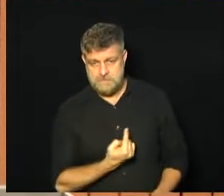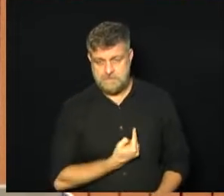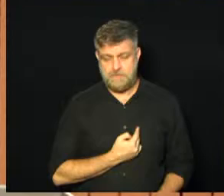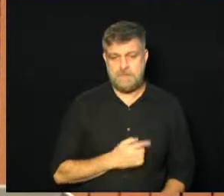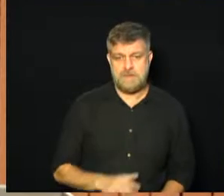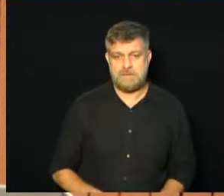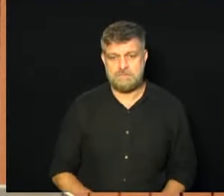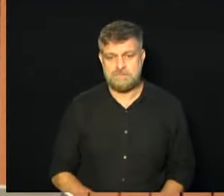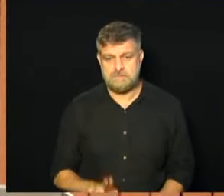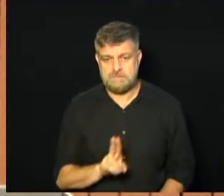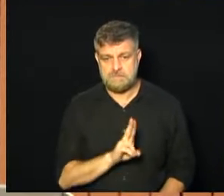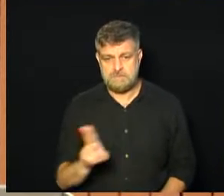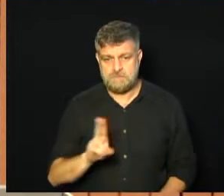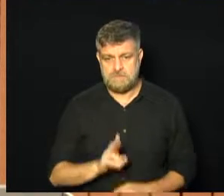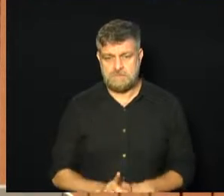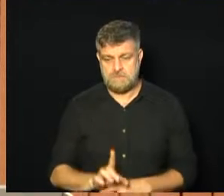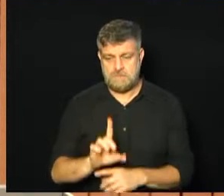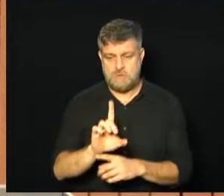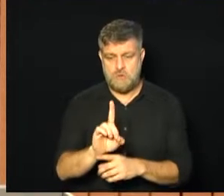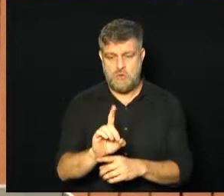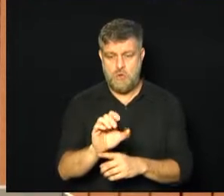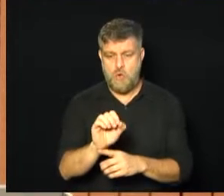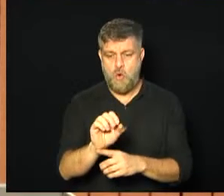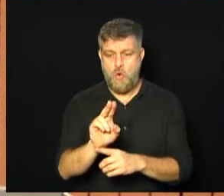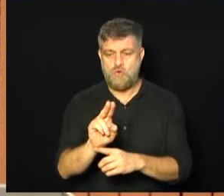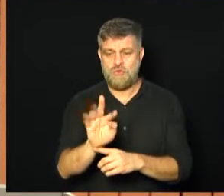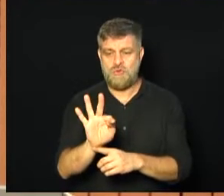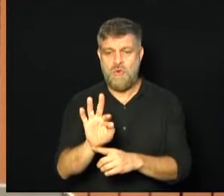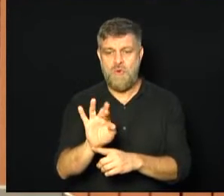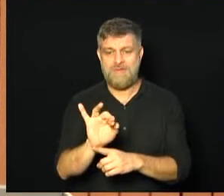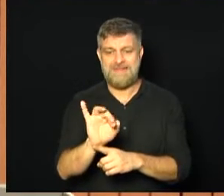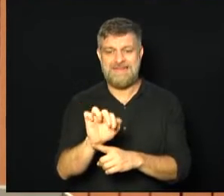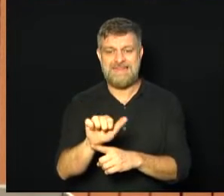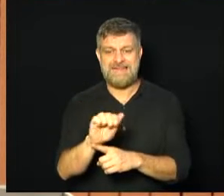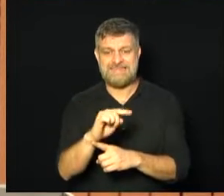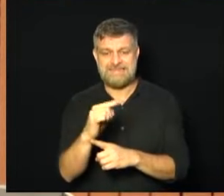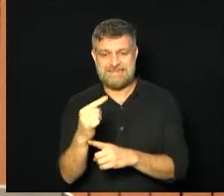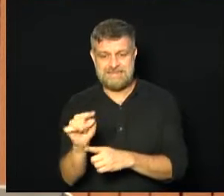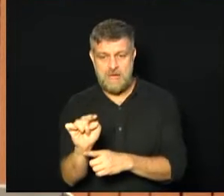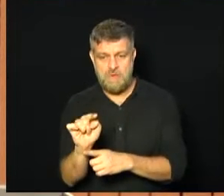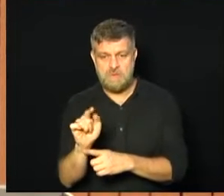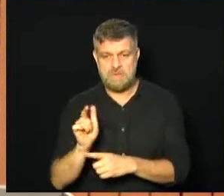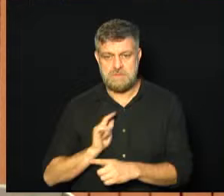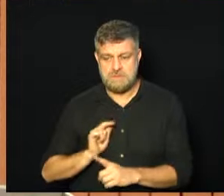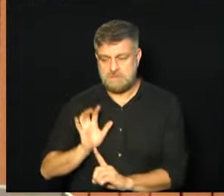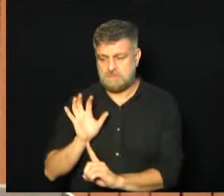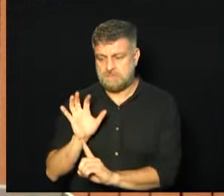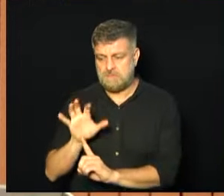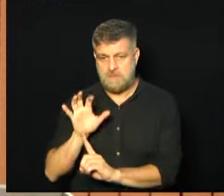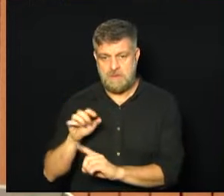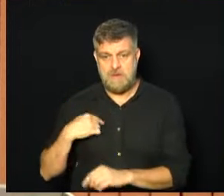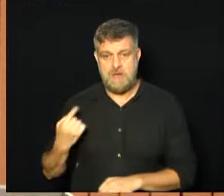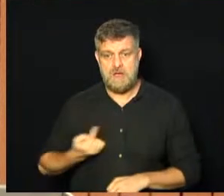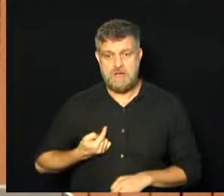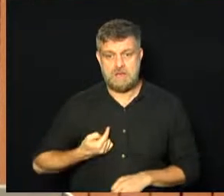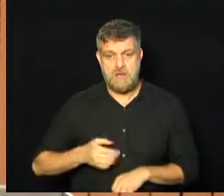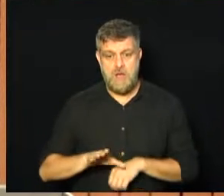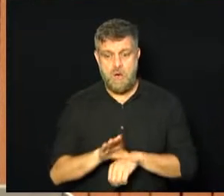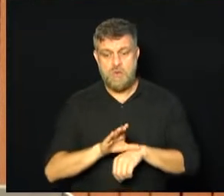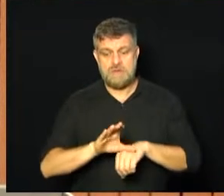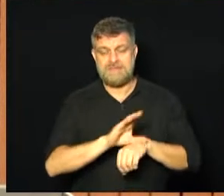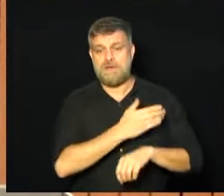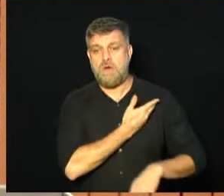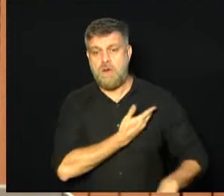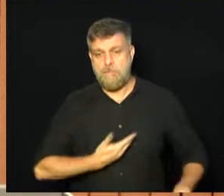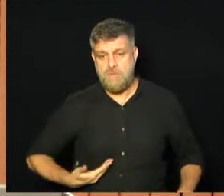de doutrinação, então é a doutrinação da Constituição Pública